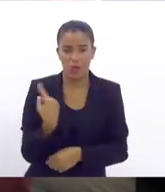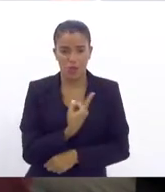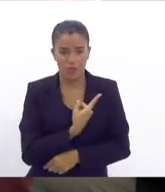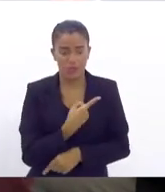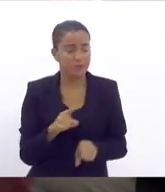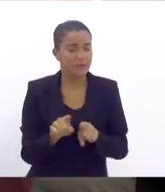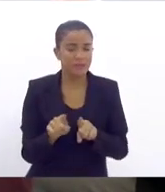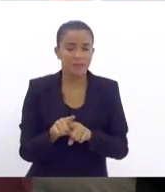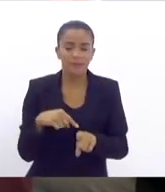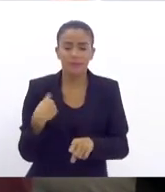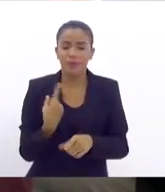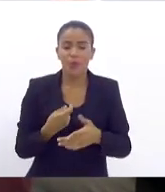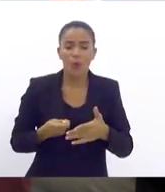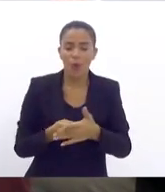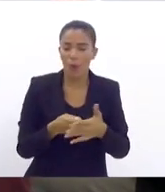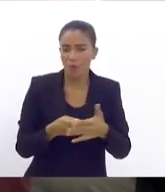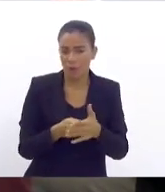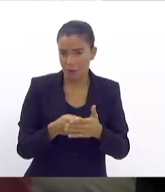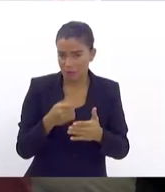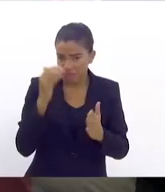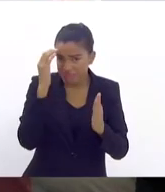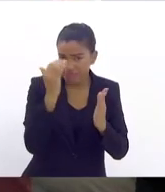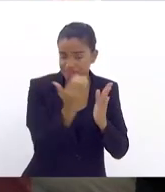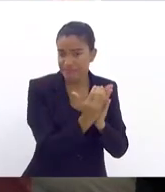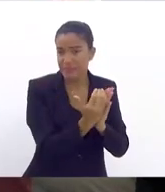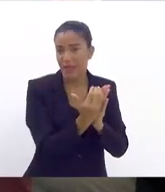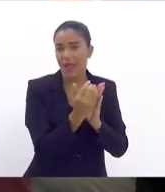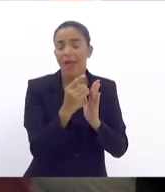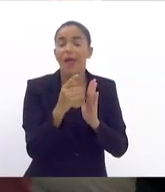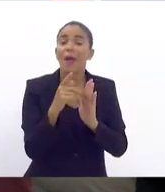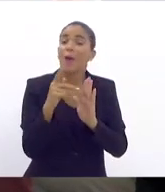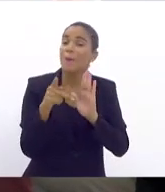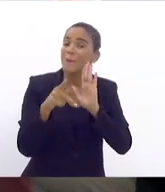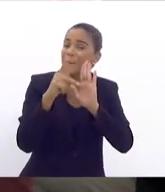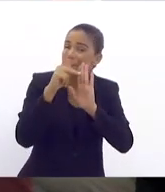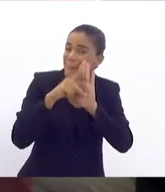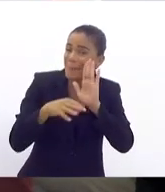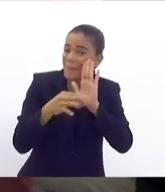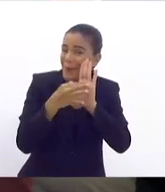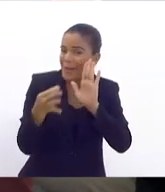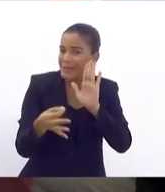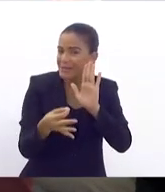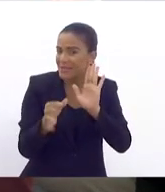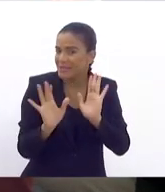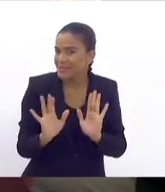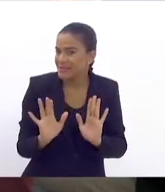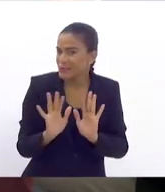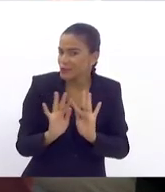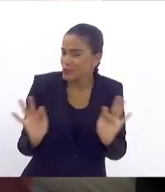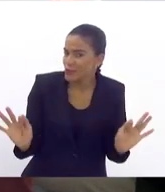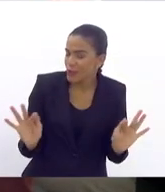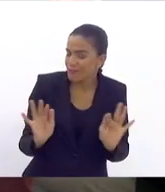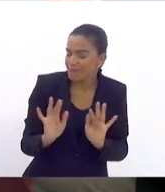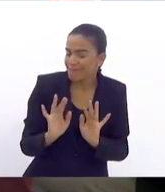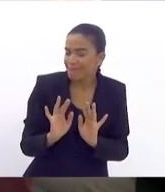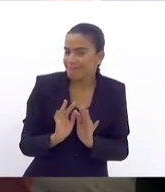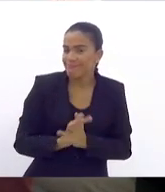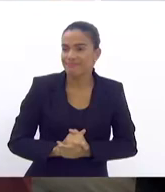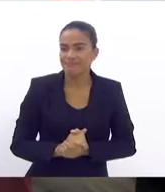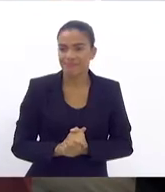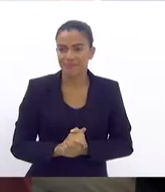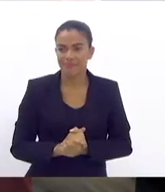obrigado a seguir um parecer. Parecer é um parecer. Não. Apenas. Só para. Eu